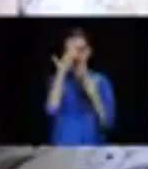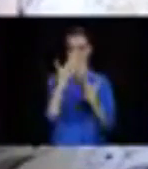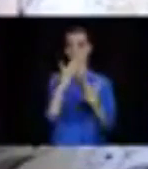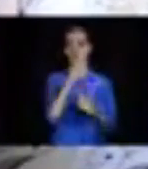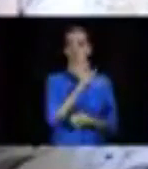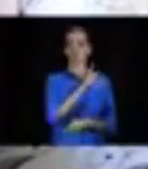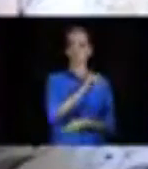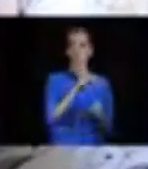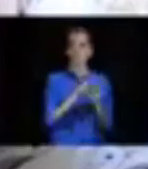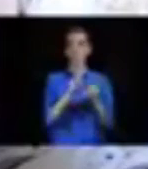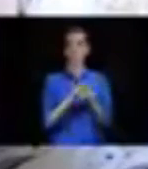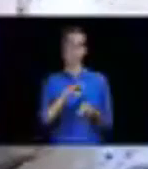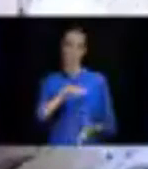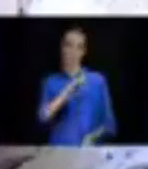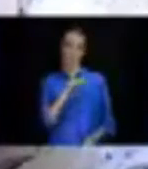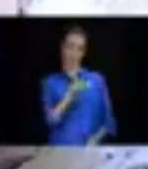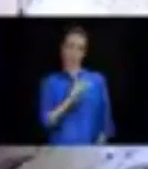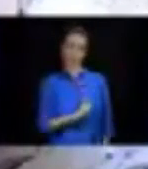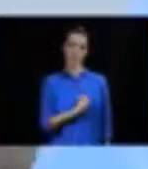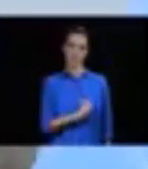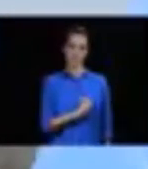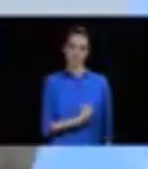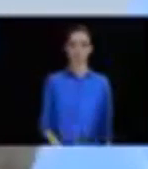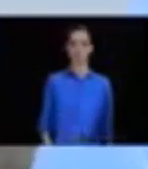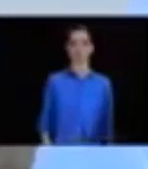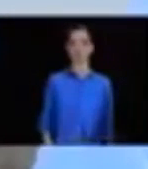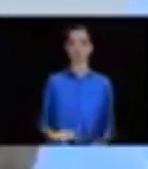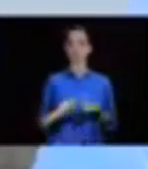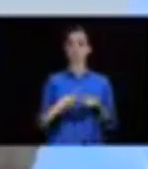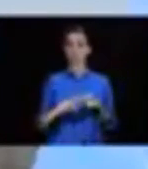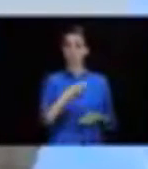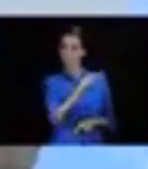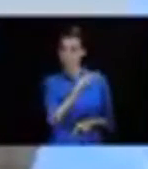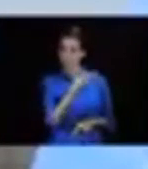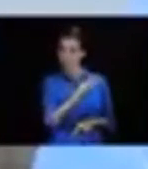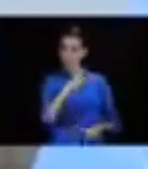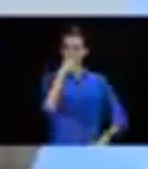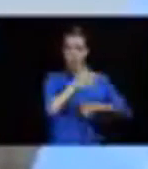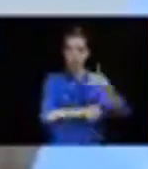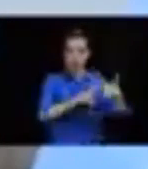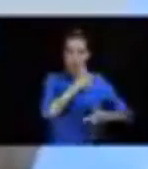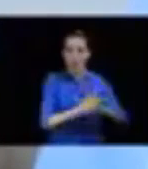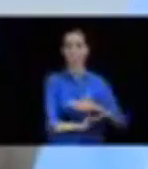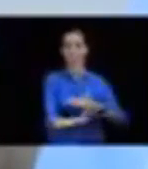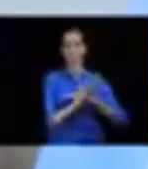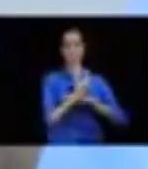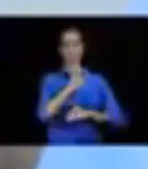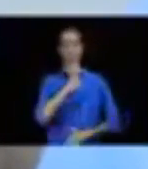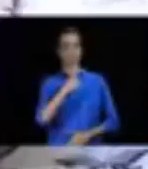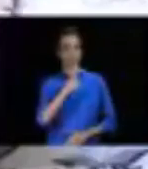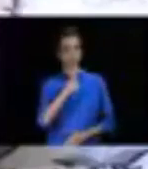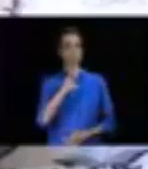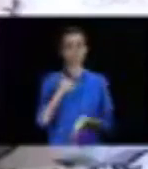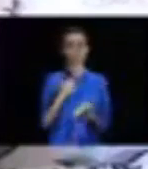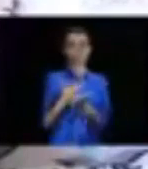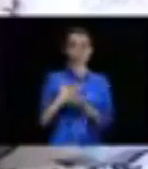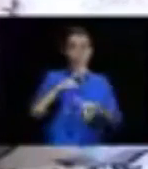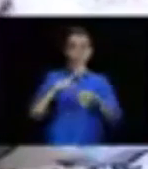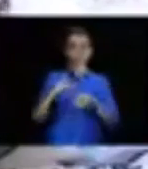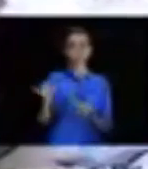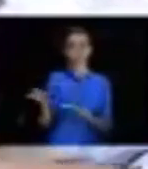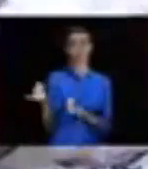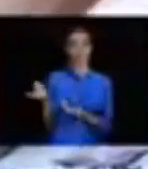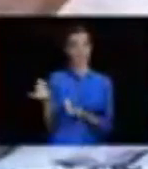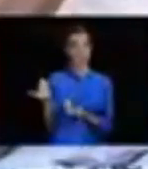agradeço muito a meu pai e a minha mãe, porque que eles fizeram tudo para me ajudar. Comecei a